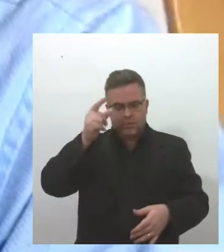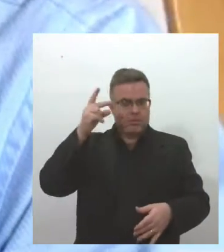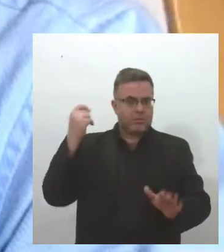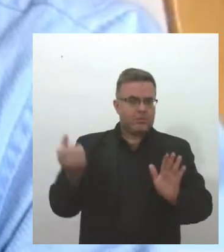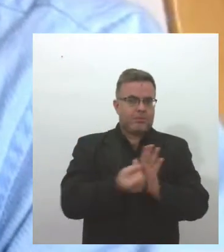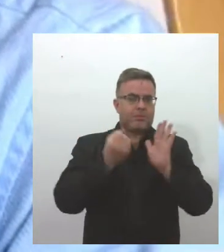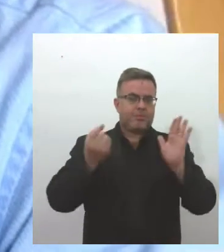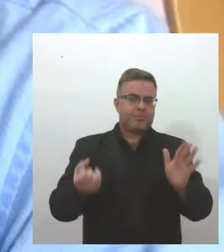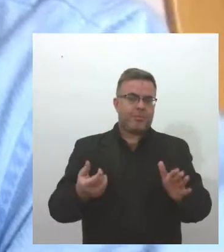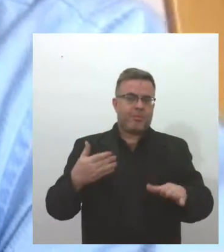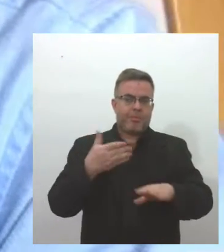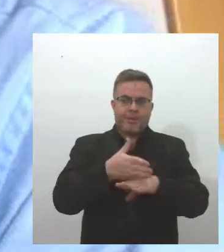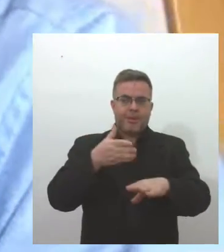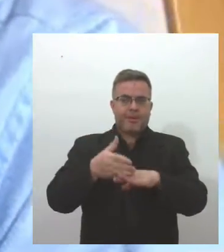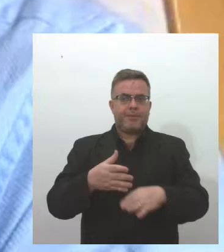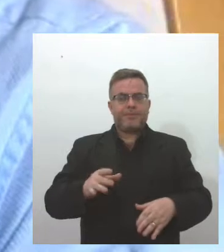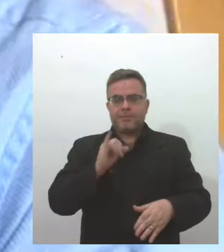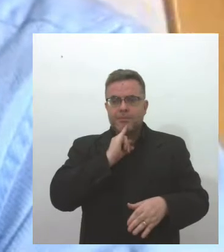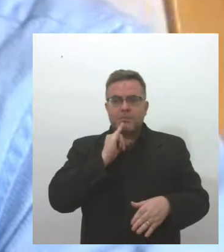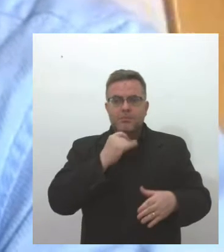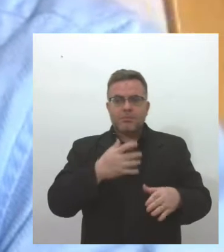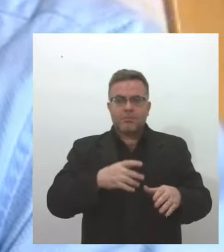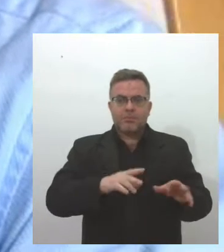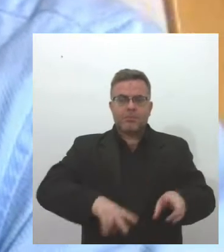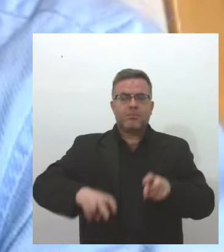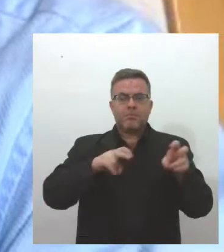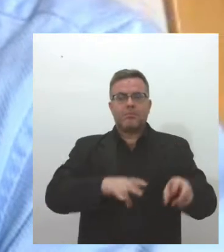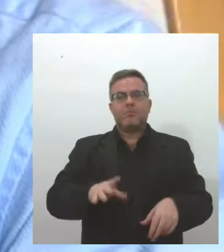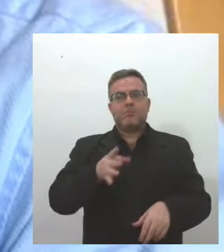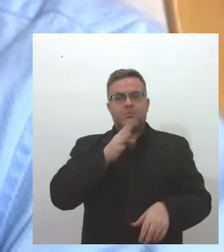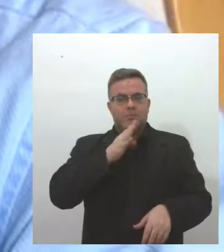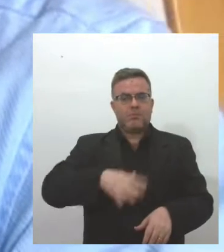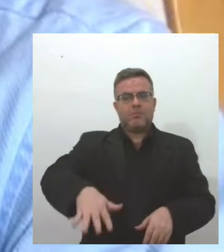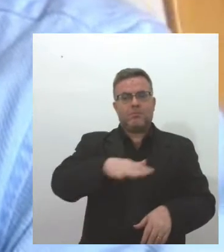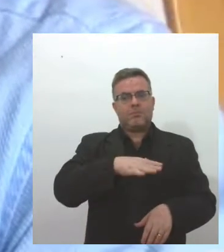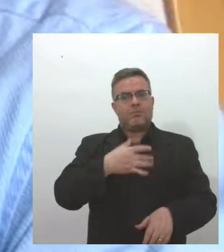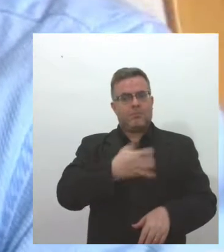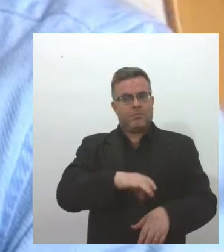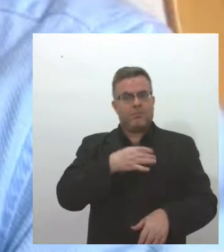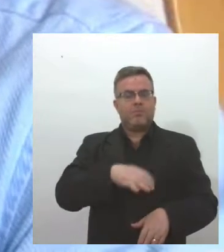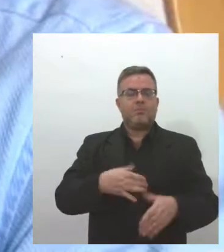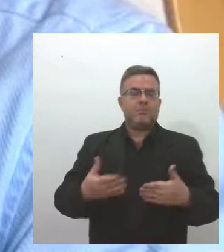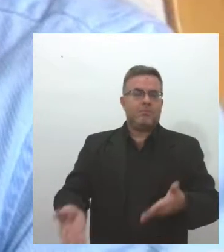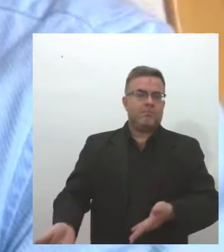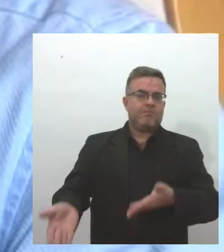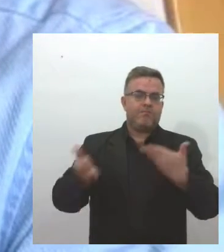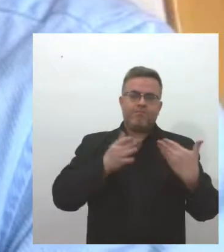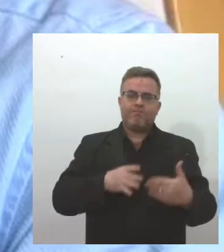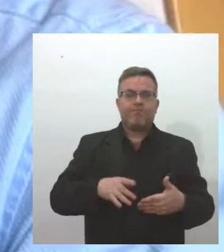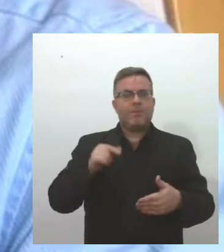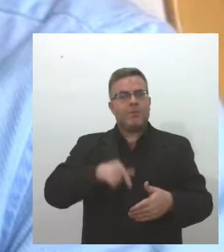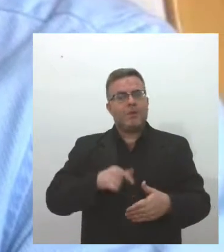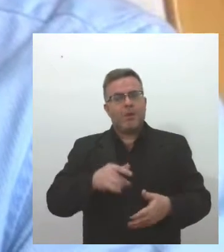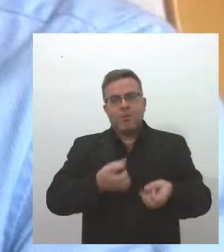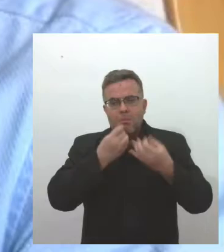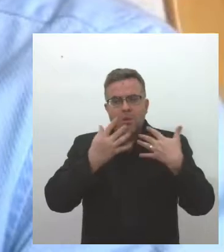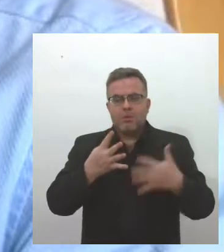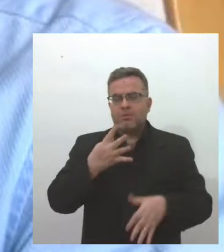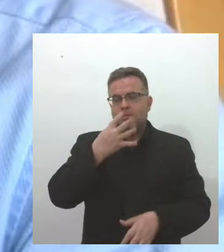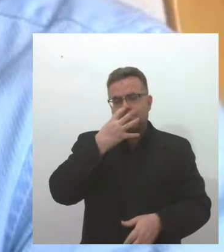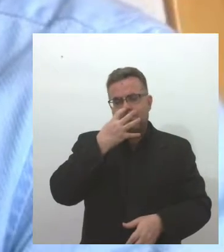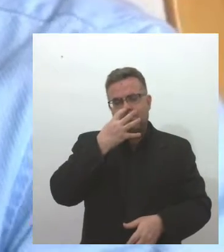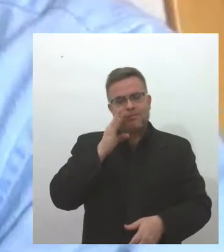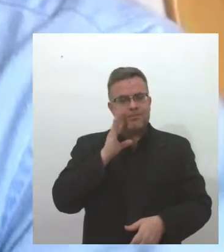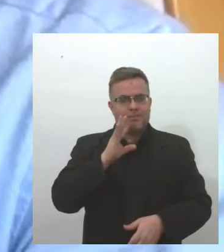um passeio na Serra de Itabaiana, conhecer a Rota da Farinha, que você não vai se arrepender. Nossos atrativos, eles não deixam